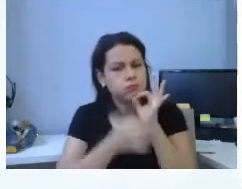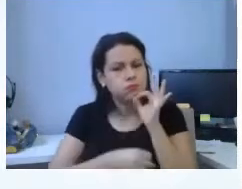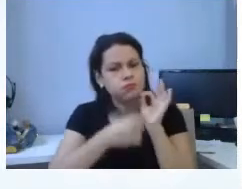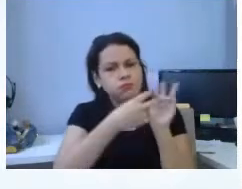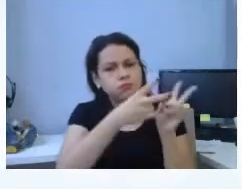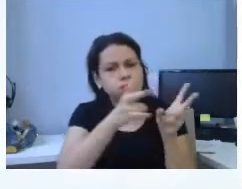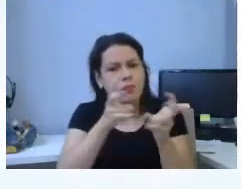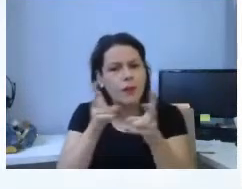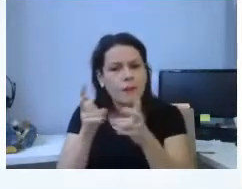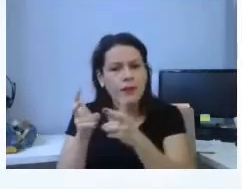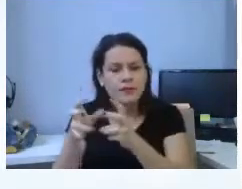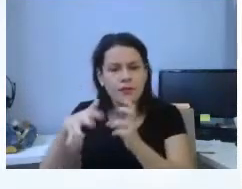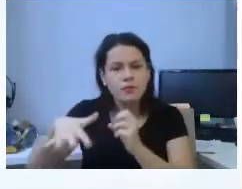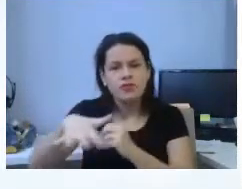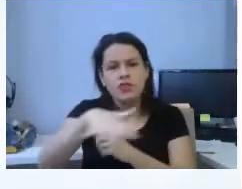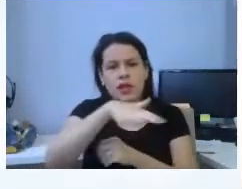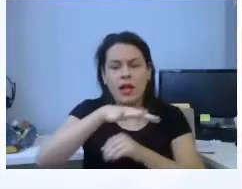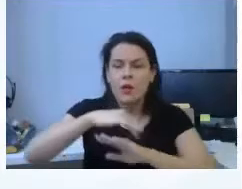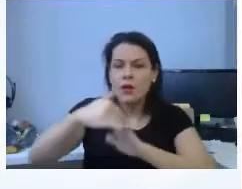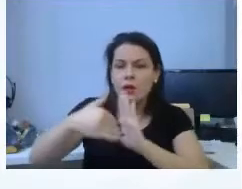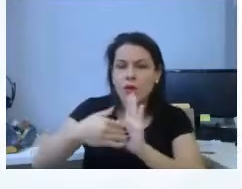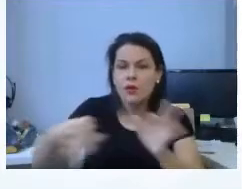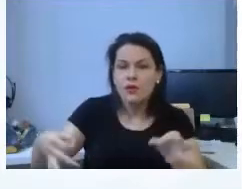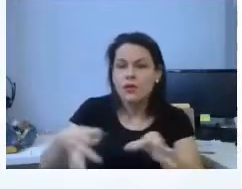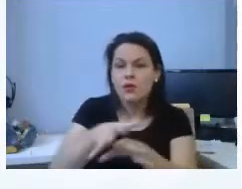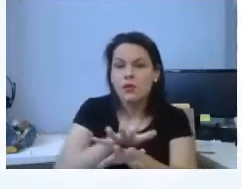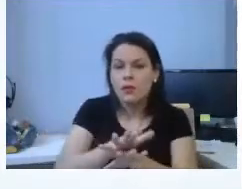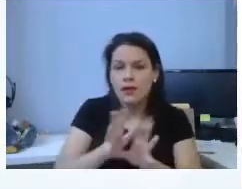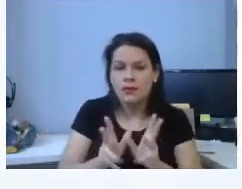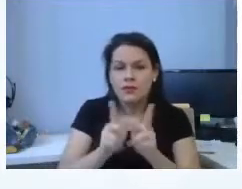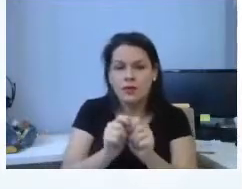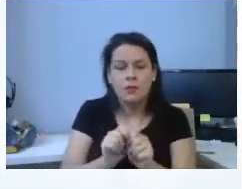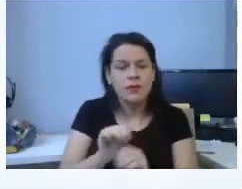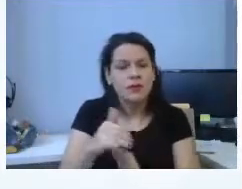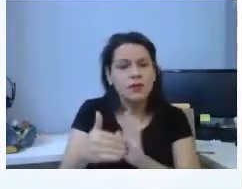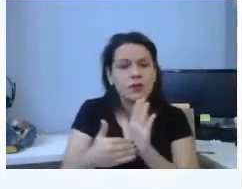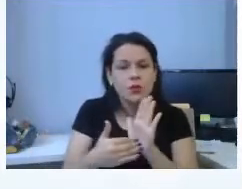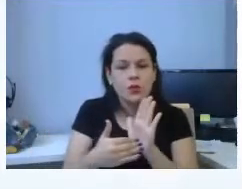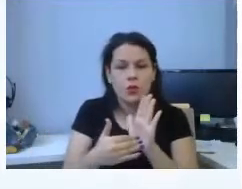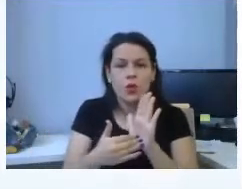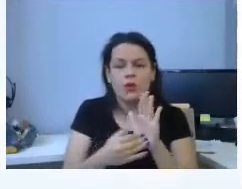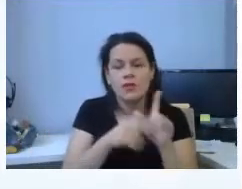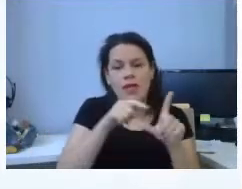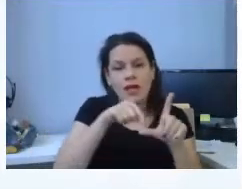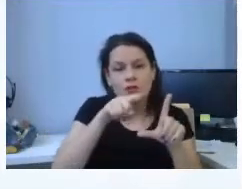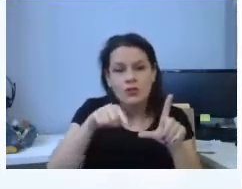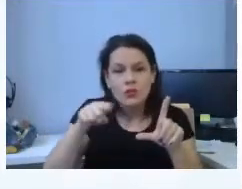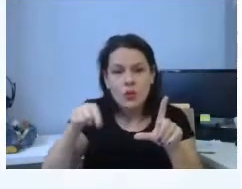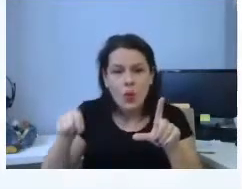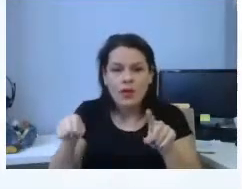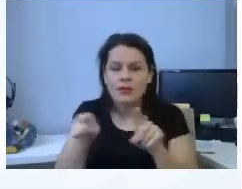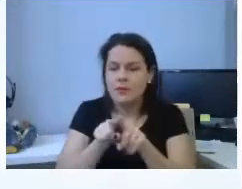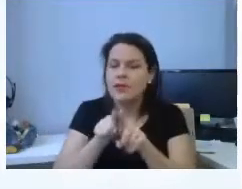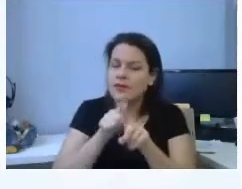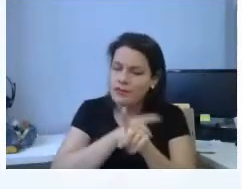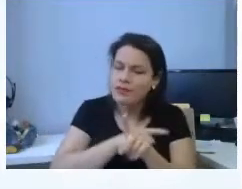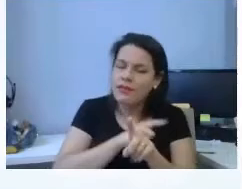leitura completa sobre todas as nuances, as consequências